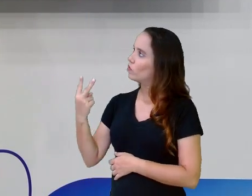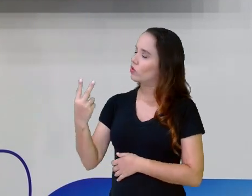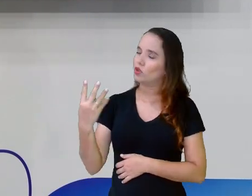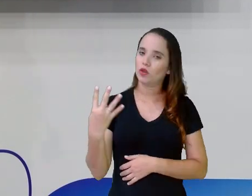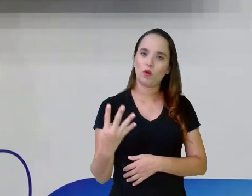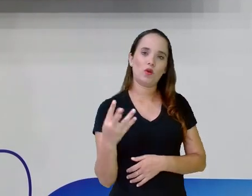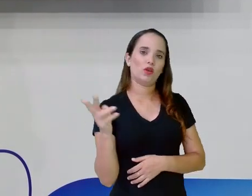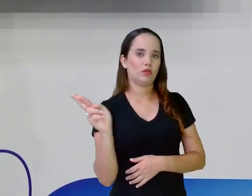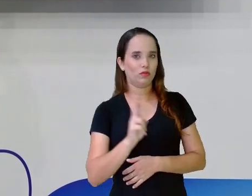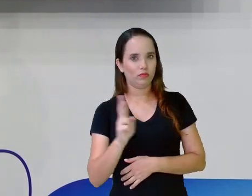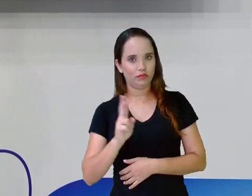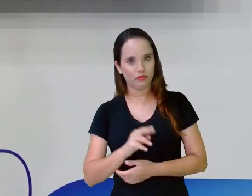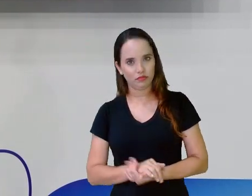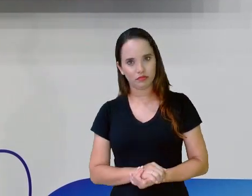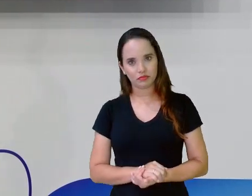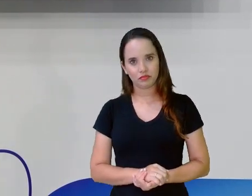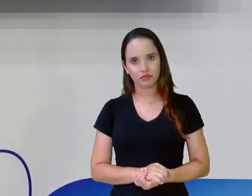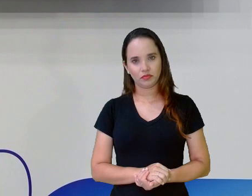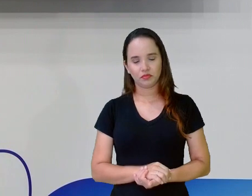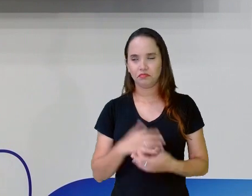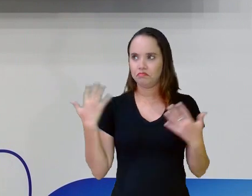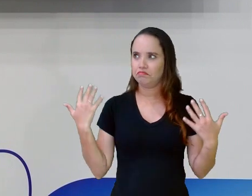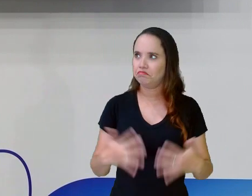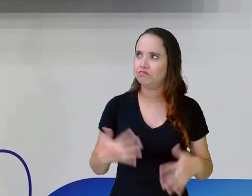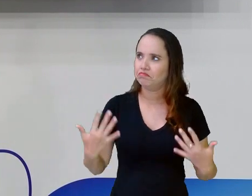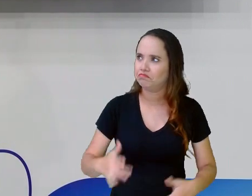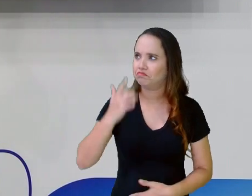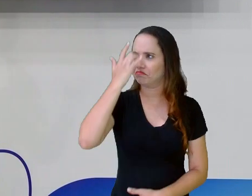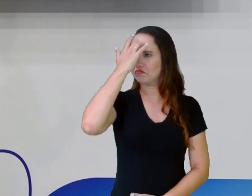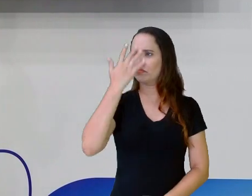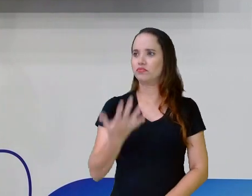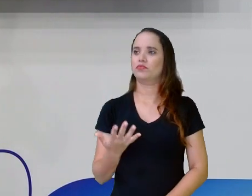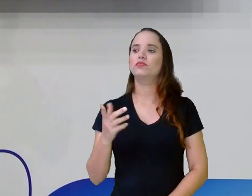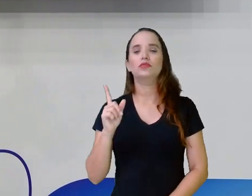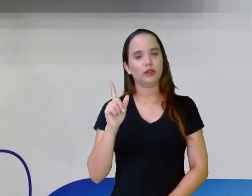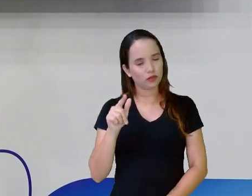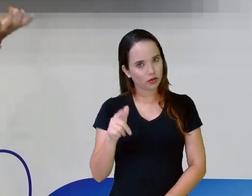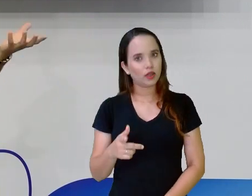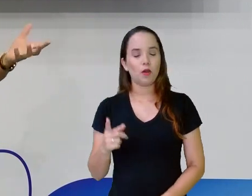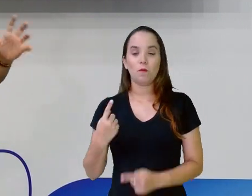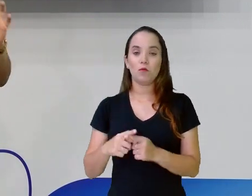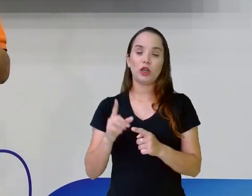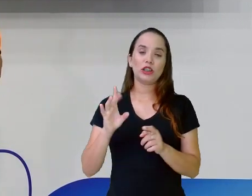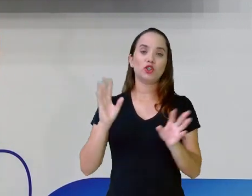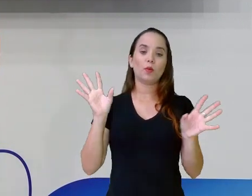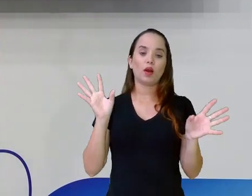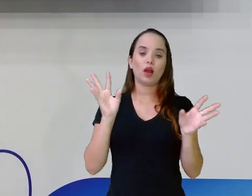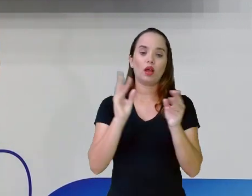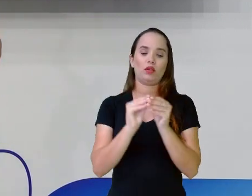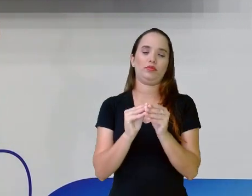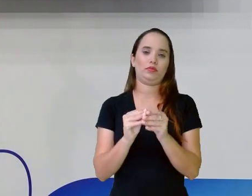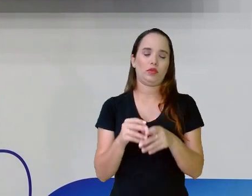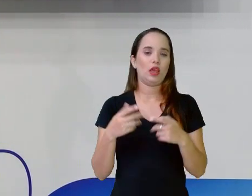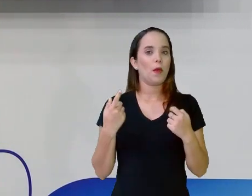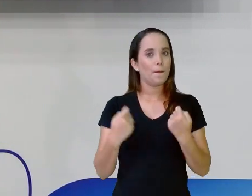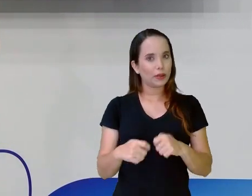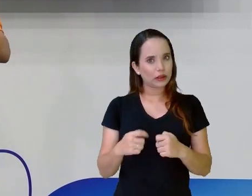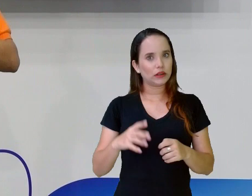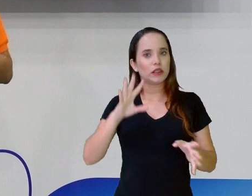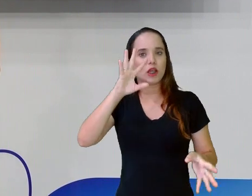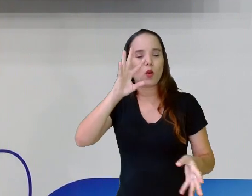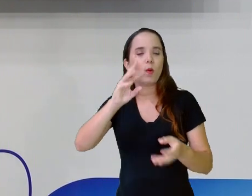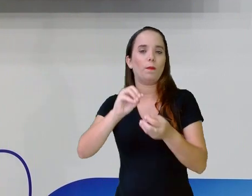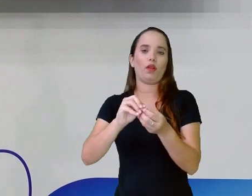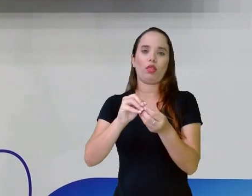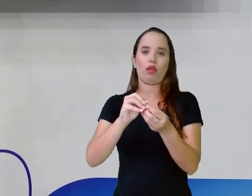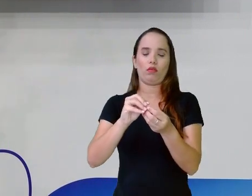R$24. Eita, professora, é fácil demais. Isso aí é a ideia de completar, né? Porque eu precisei completar